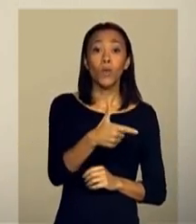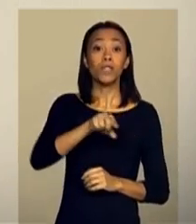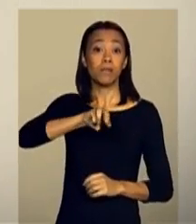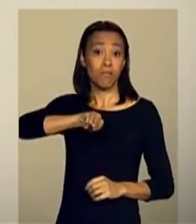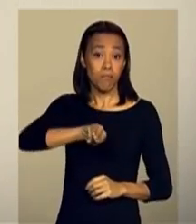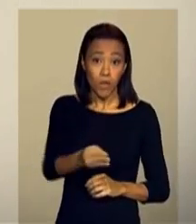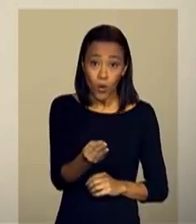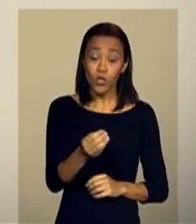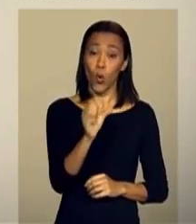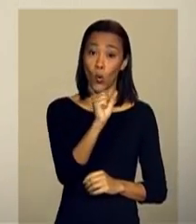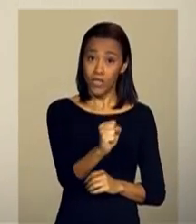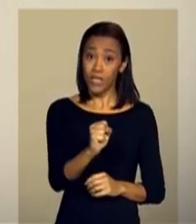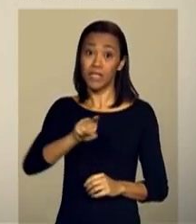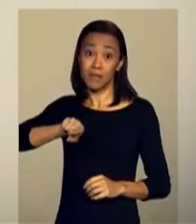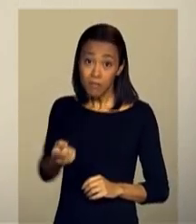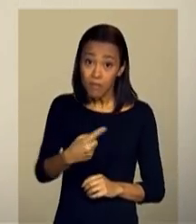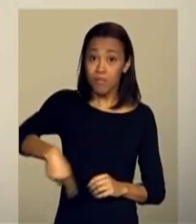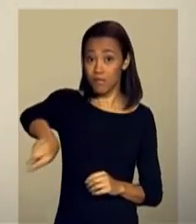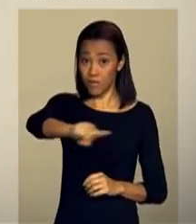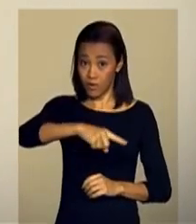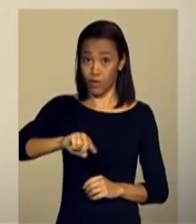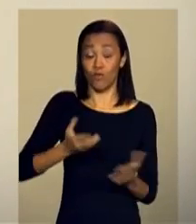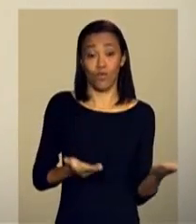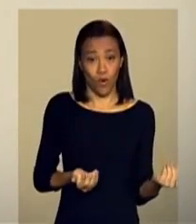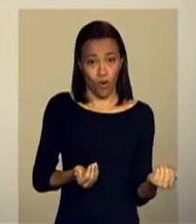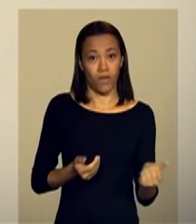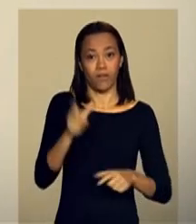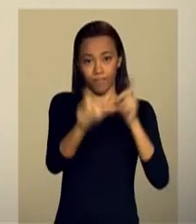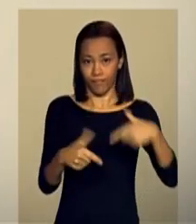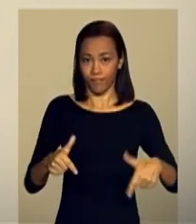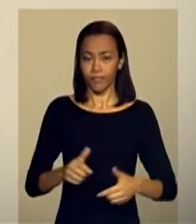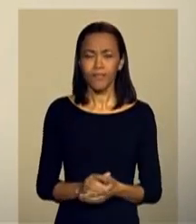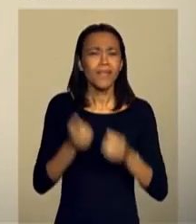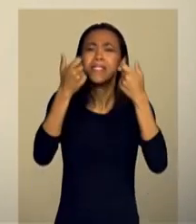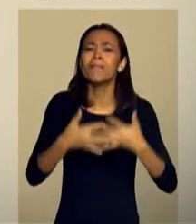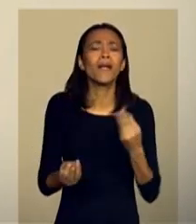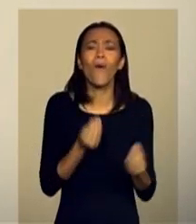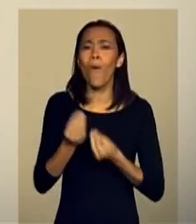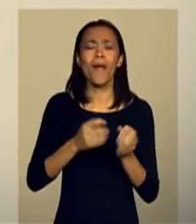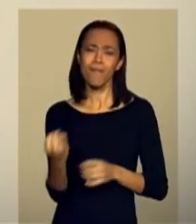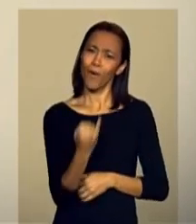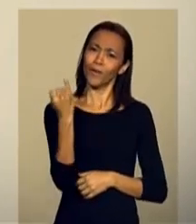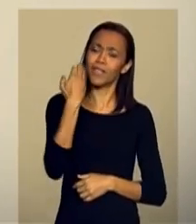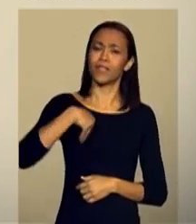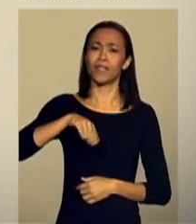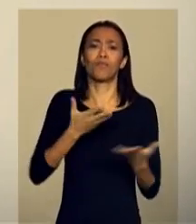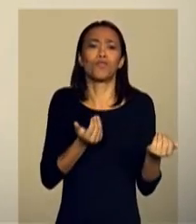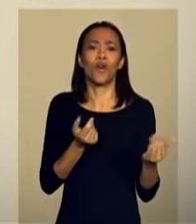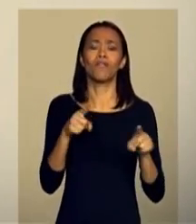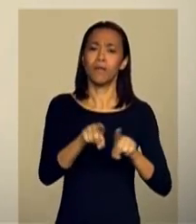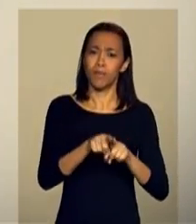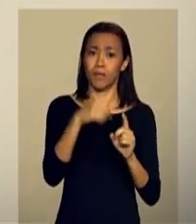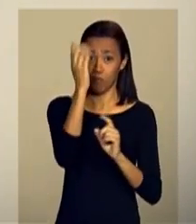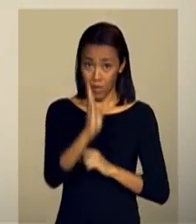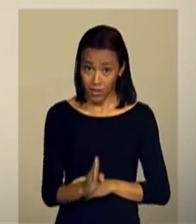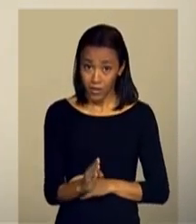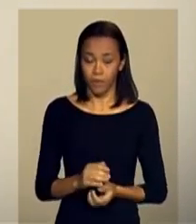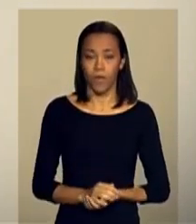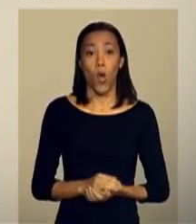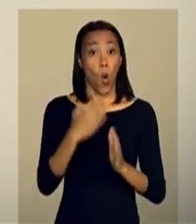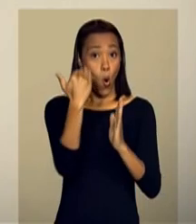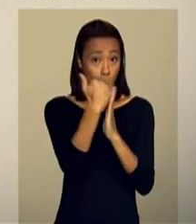2.800.000 e os jovens e trabalhadores. Explica pra gente qual a importância desse programa para jovens e pro Brasil. O